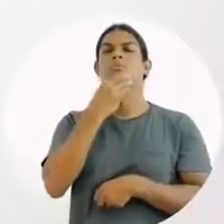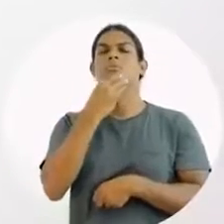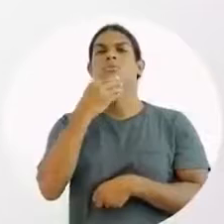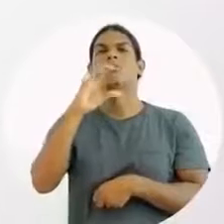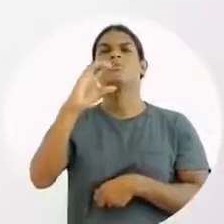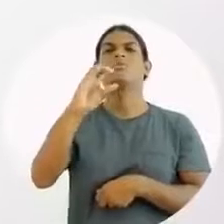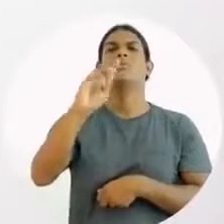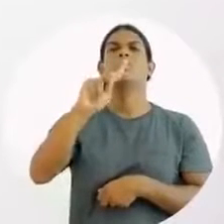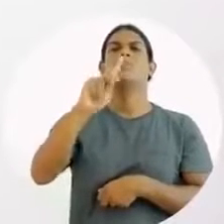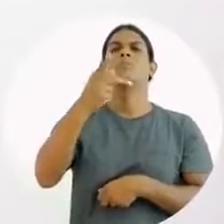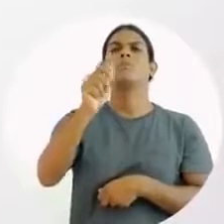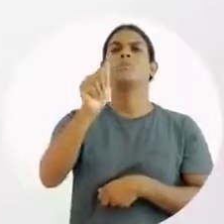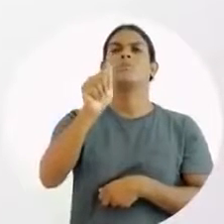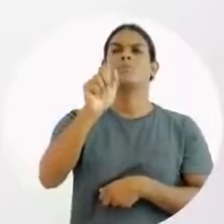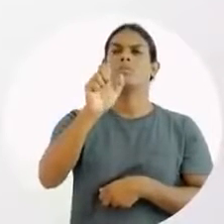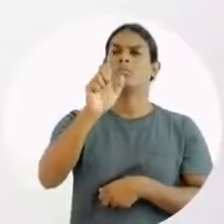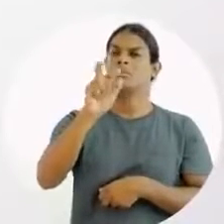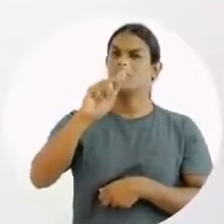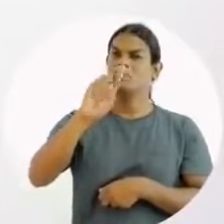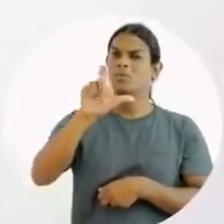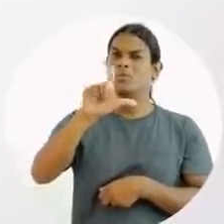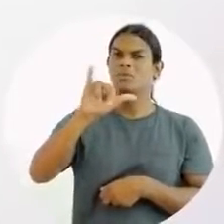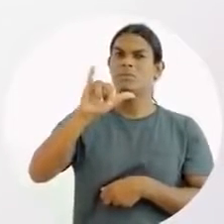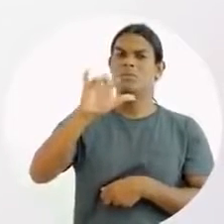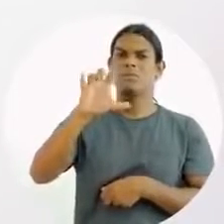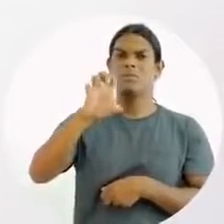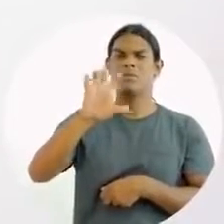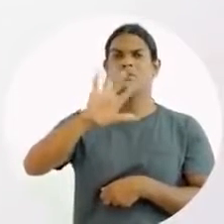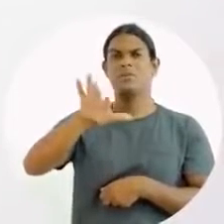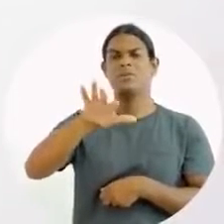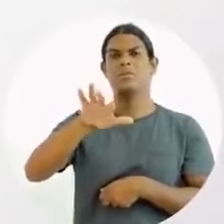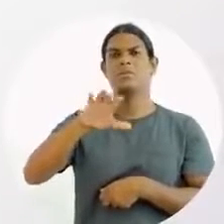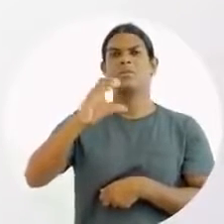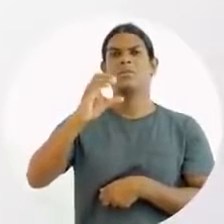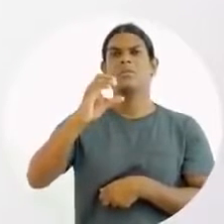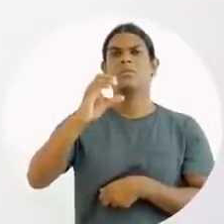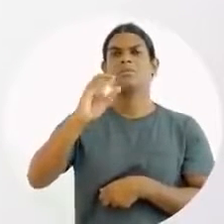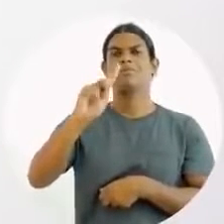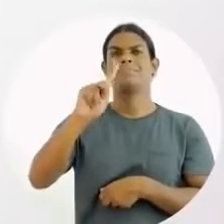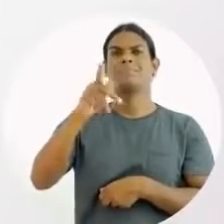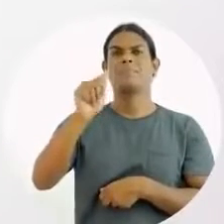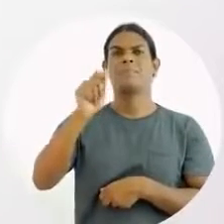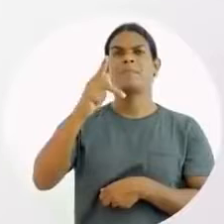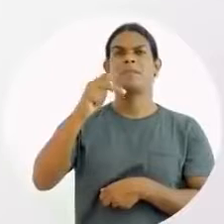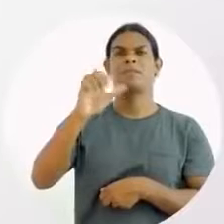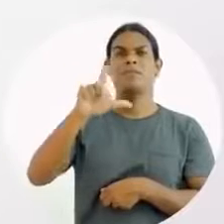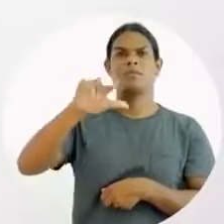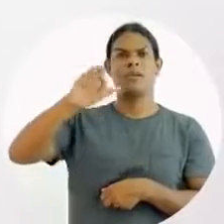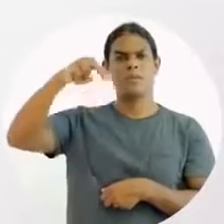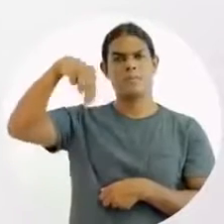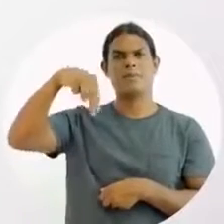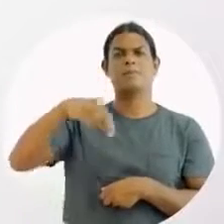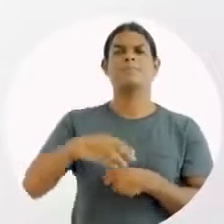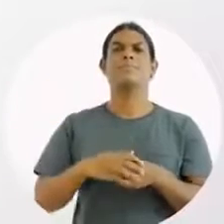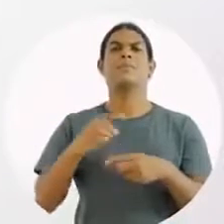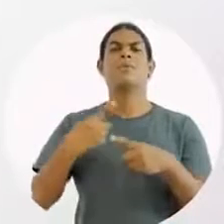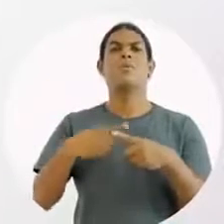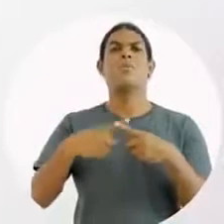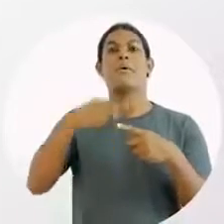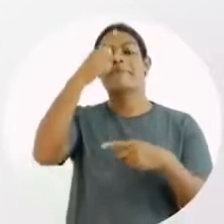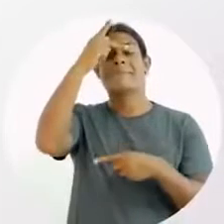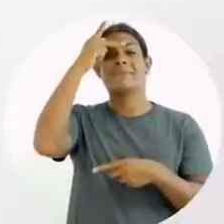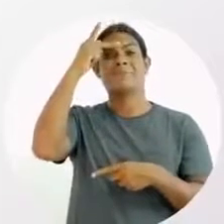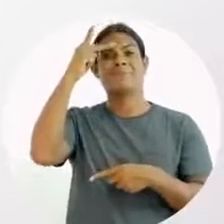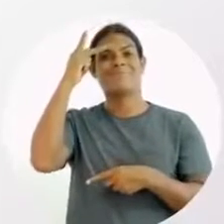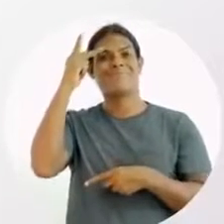da comédia, porque Charlie Chaplin ele vivia em relação a isso, mas ele demonstra bem o que as pessoas significavam para a